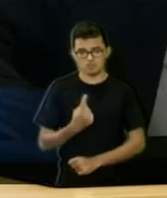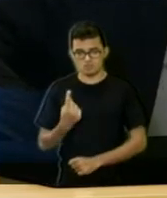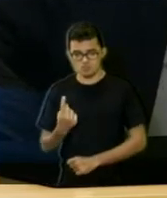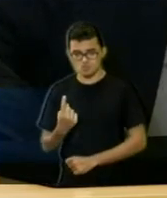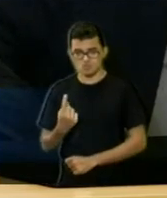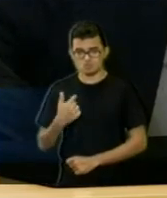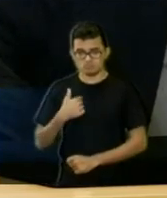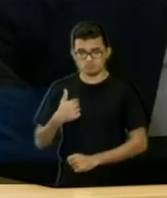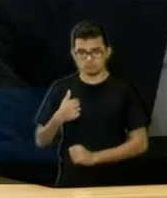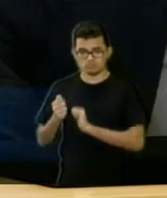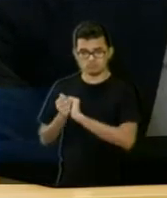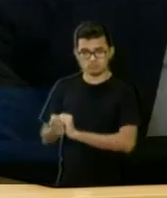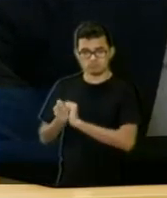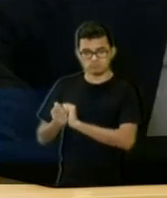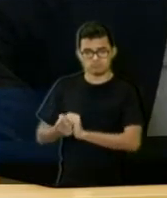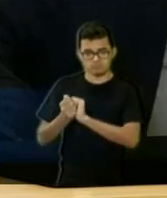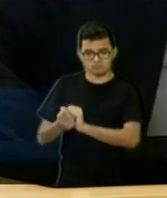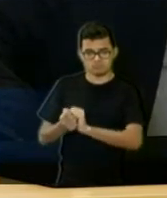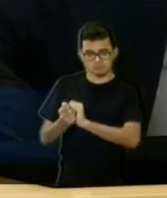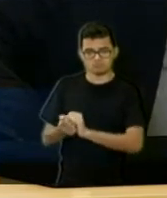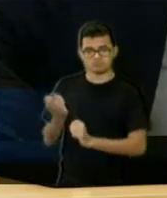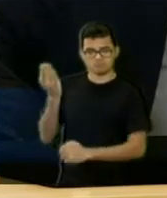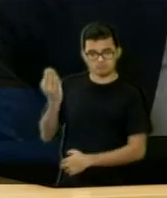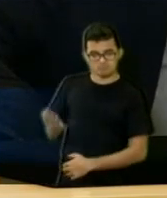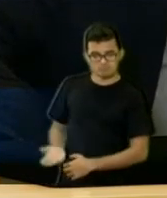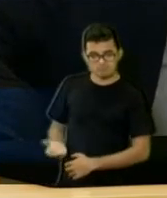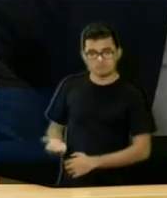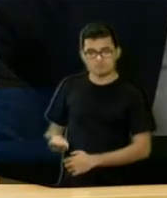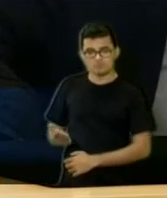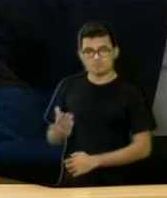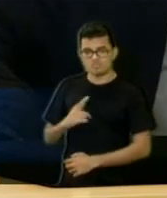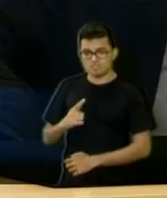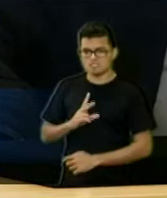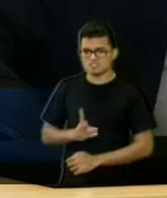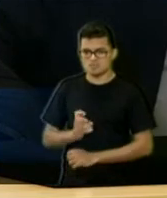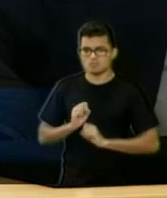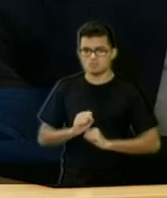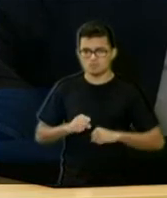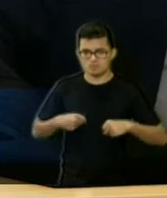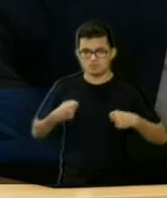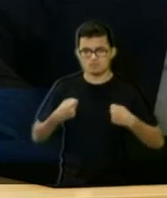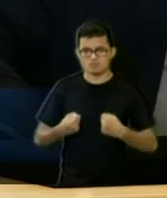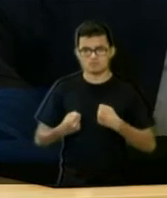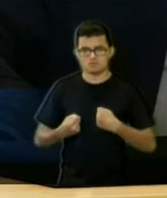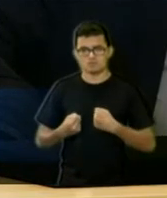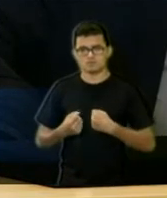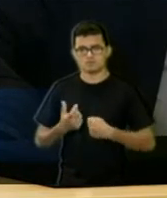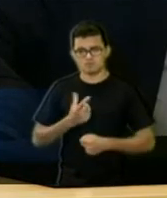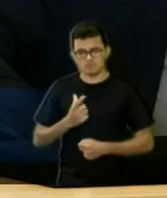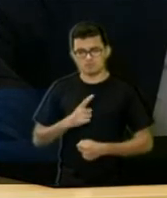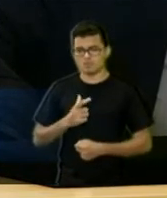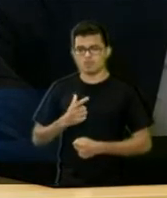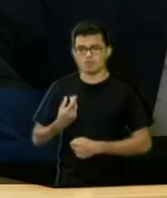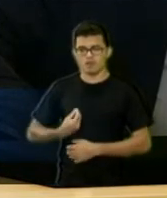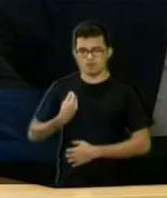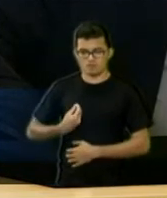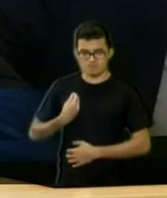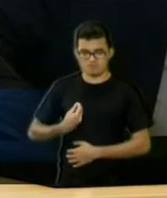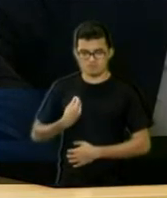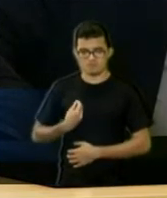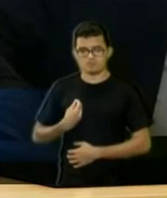Convivendo ao lado desse senhor que nunca mediu esforços, né? Nos carregou a vida inteira, né,